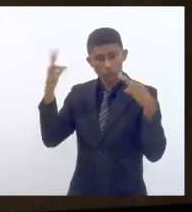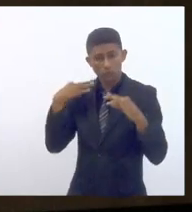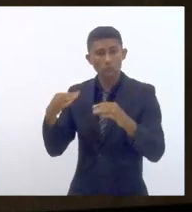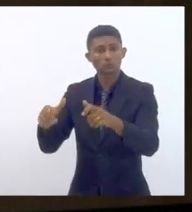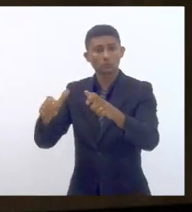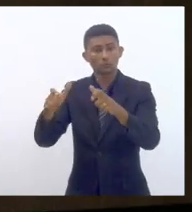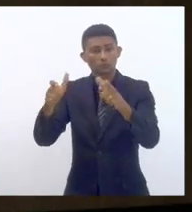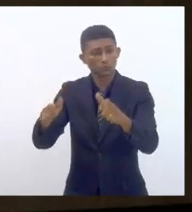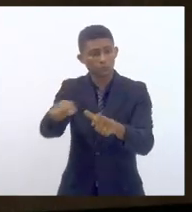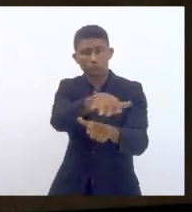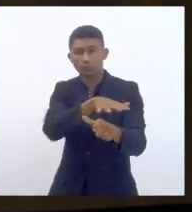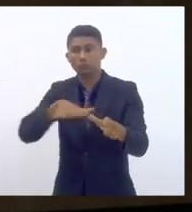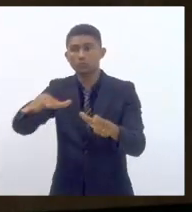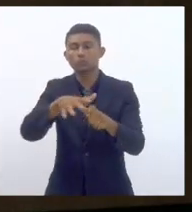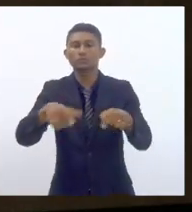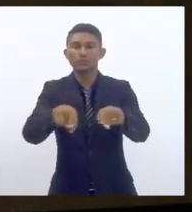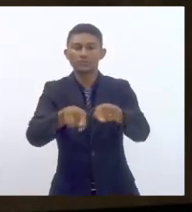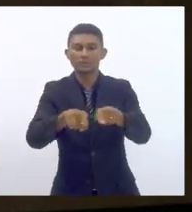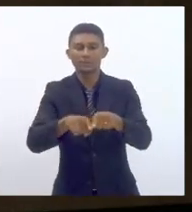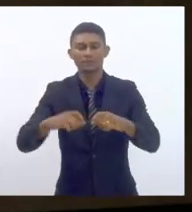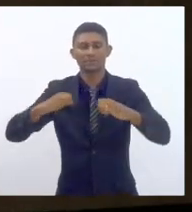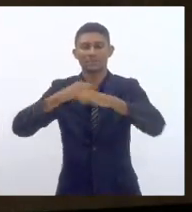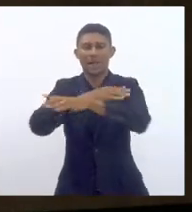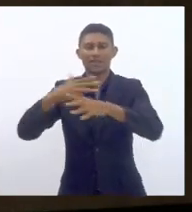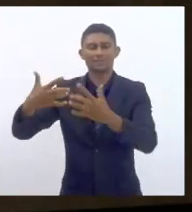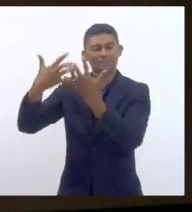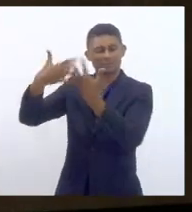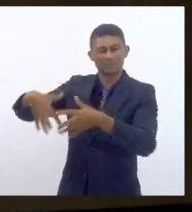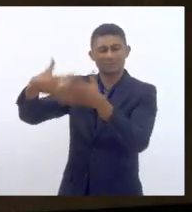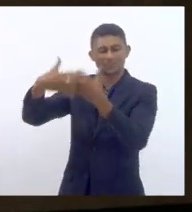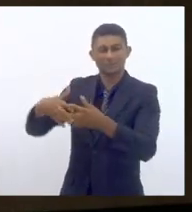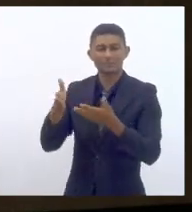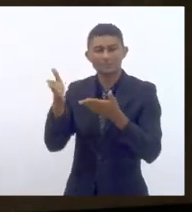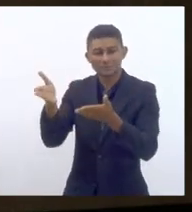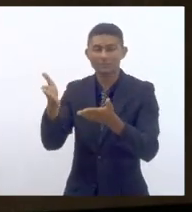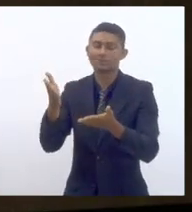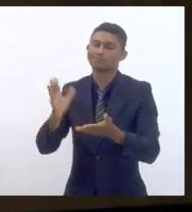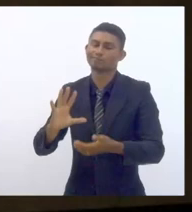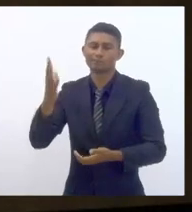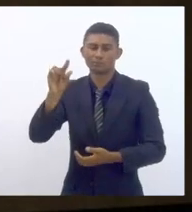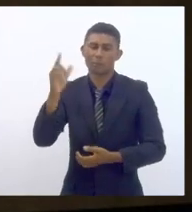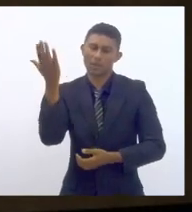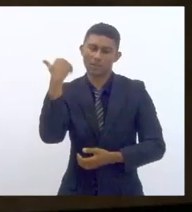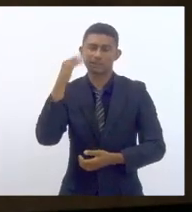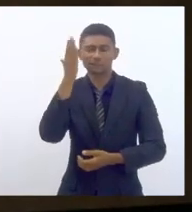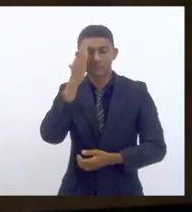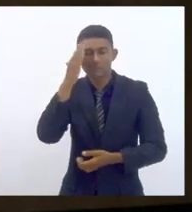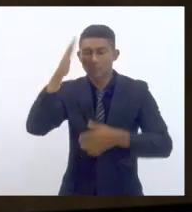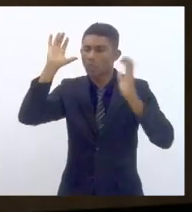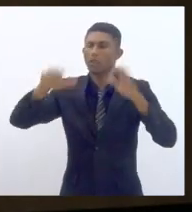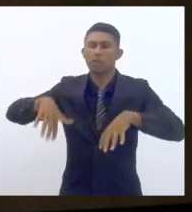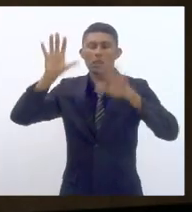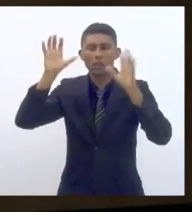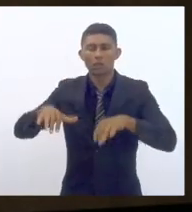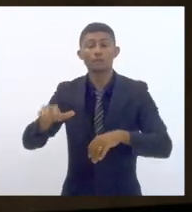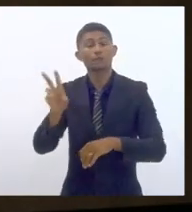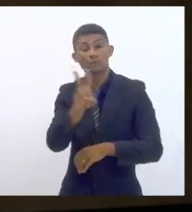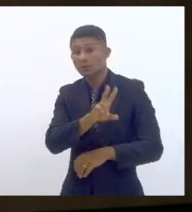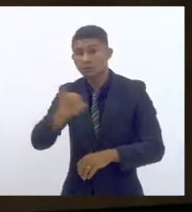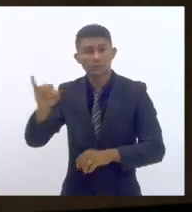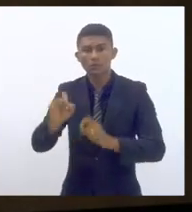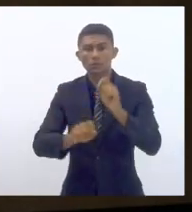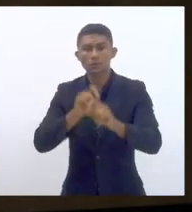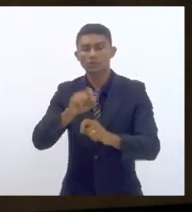saúde também dessa bela cidade de Petrópolis, recentemente tão castigada pelas chuvas, será disponibilizada uma